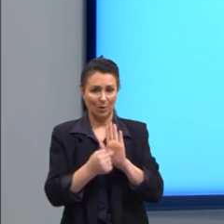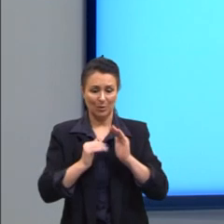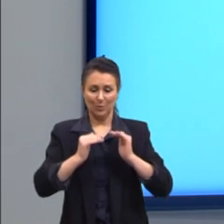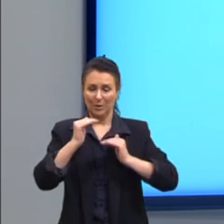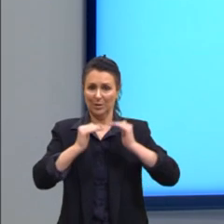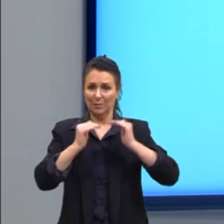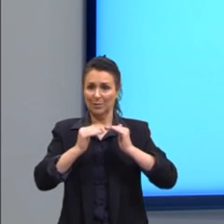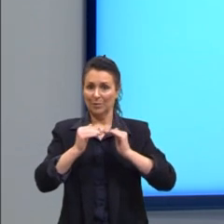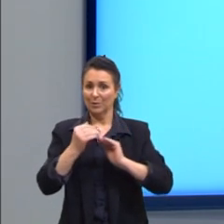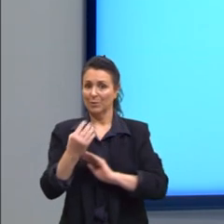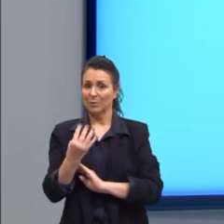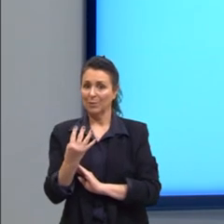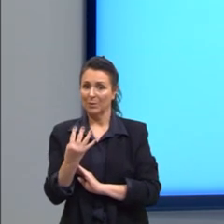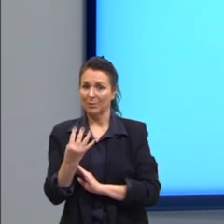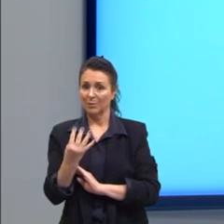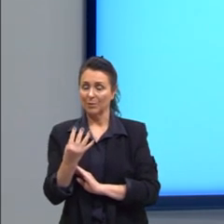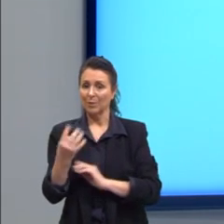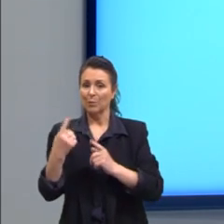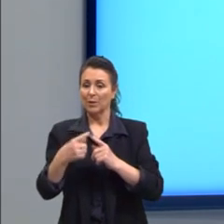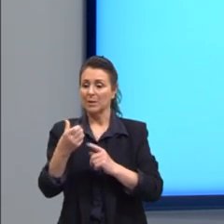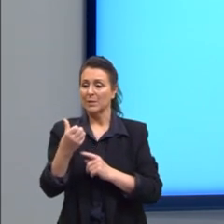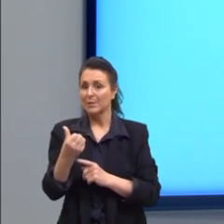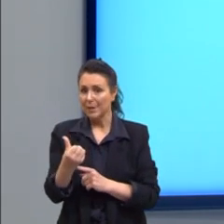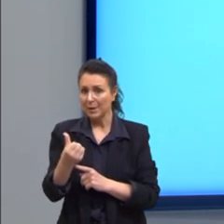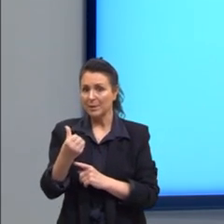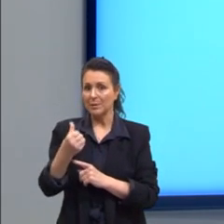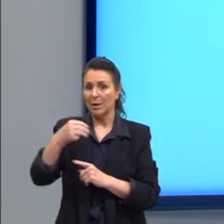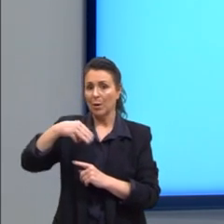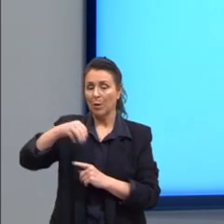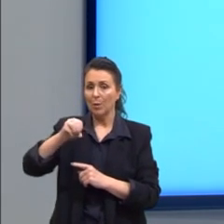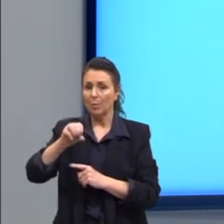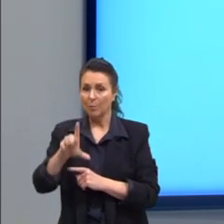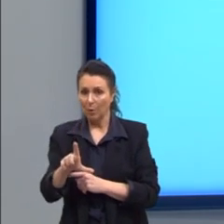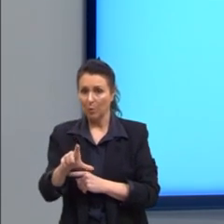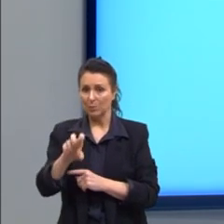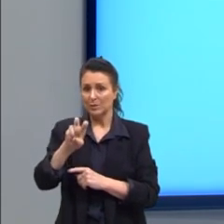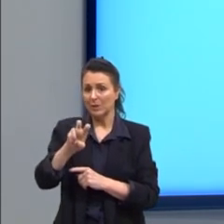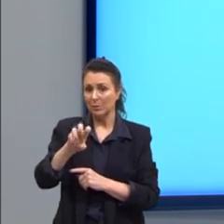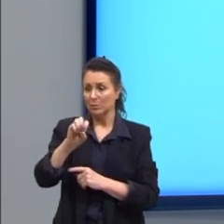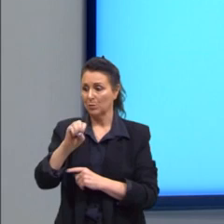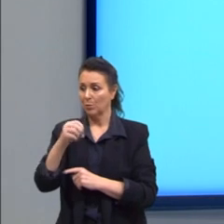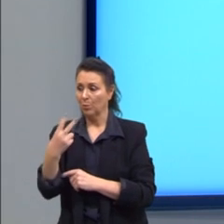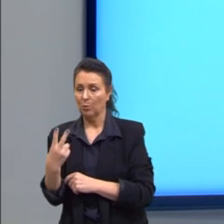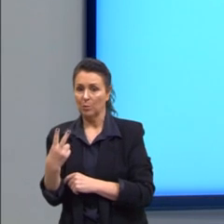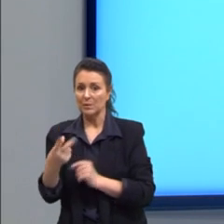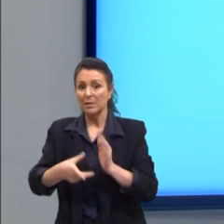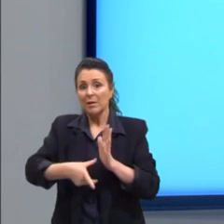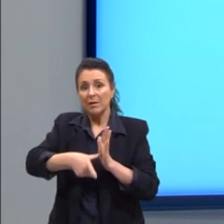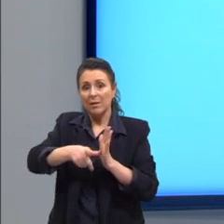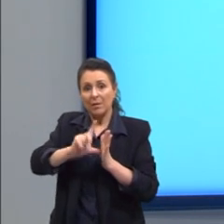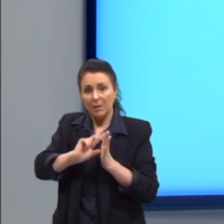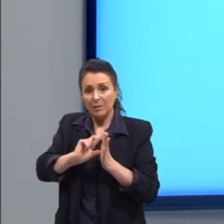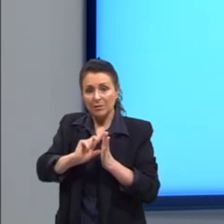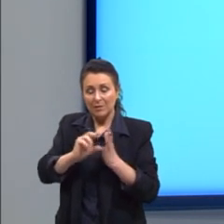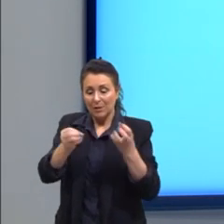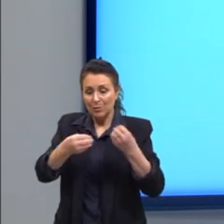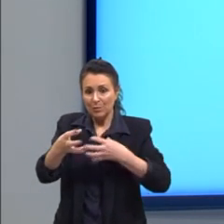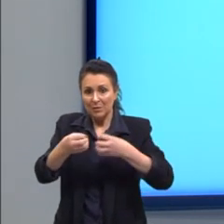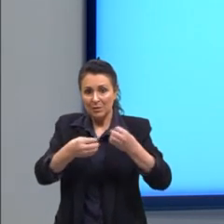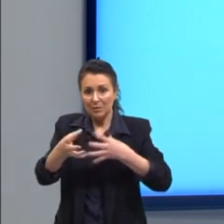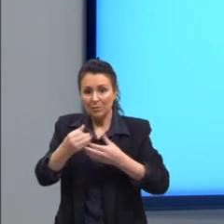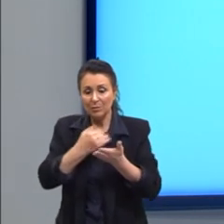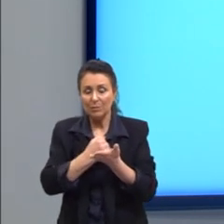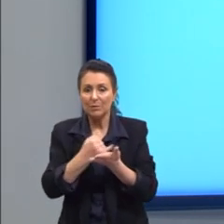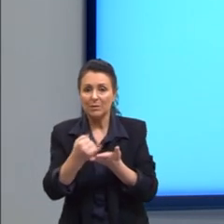equilíbrio É o quatro porque eu 6 mols de dióxido de enxofre cinco de oxigênio é antes as ações